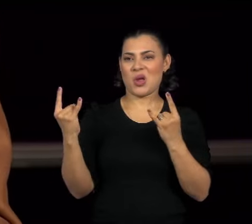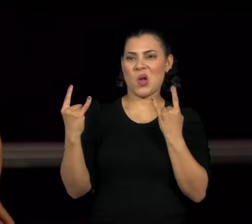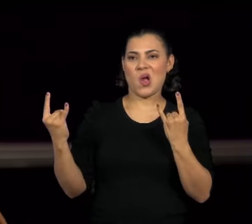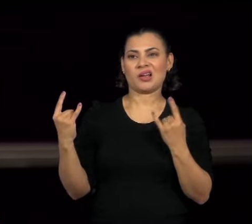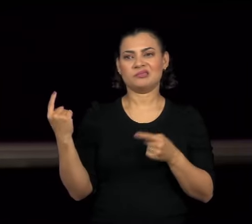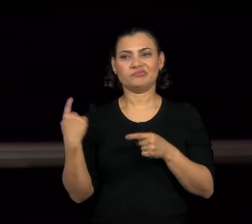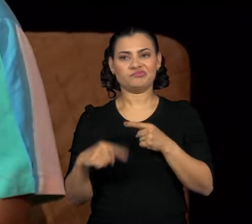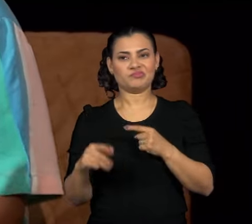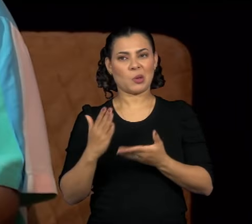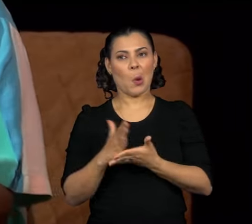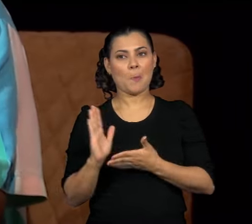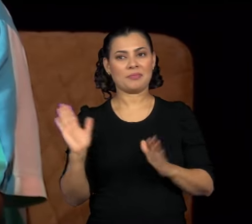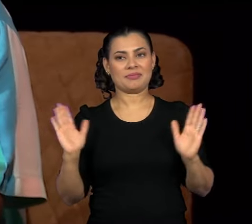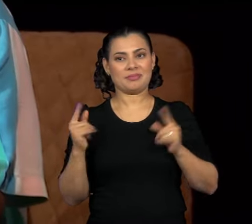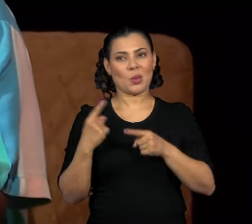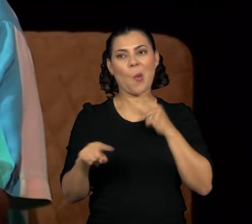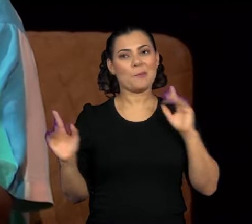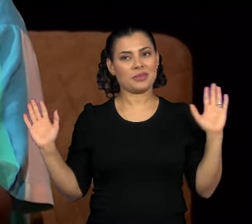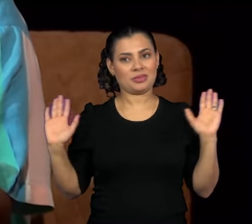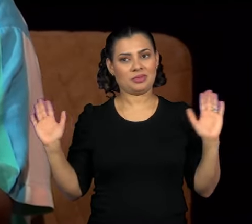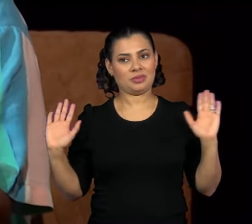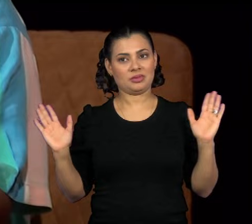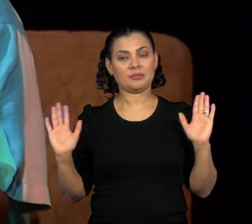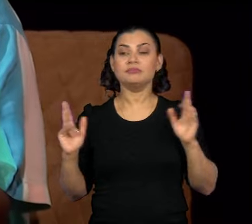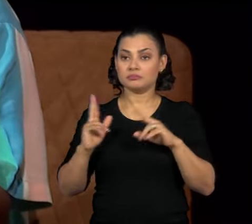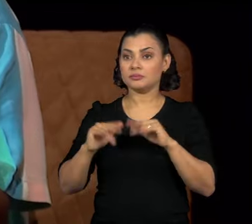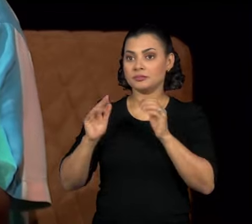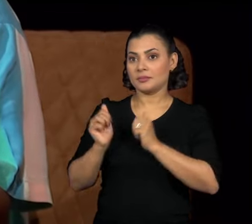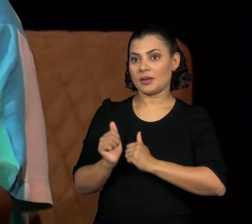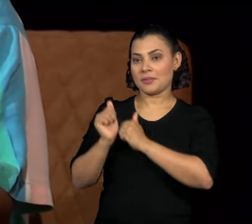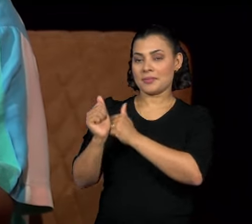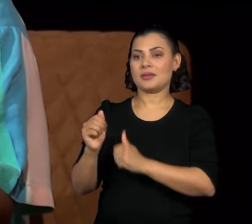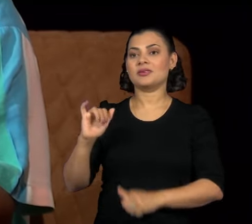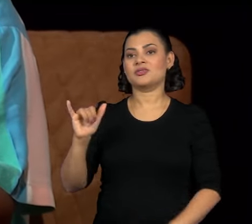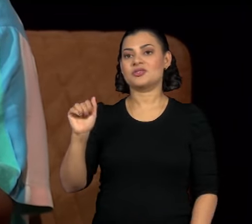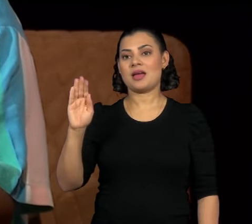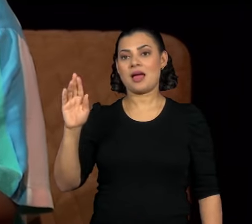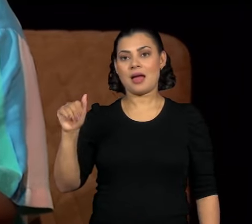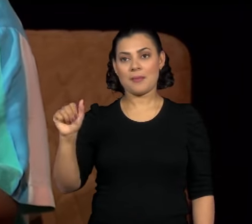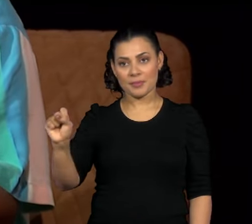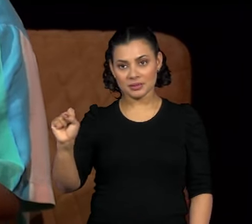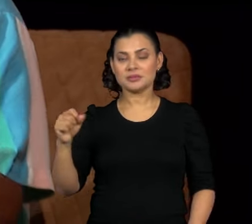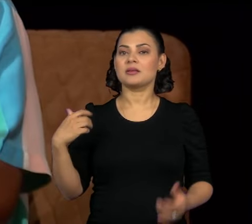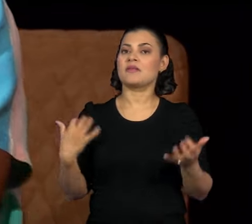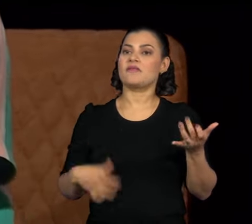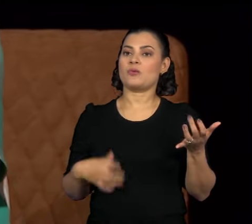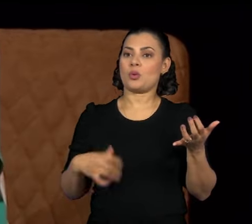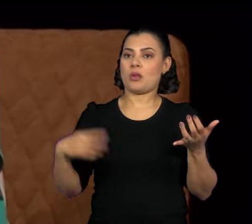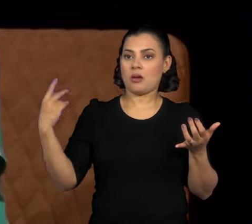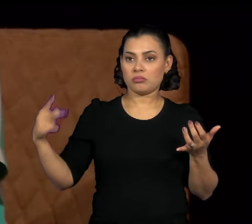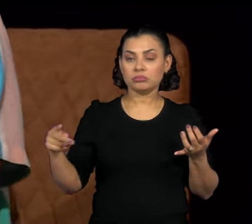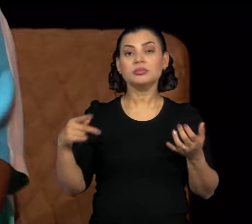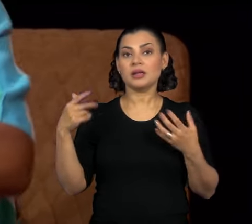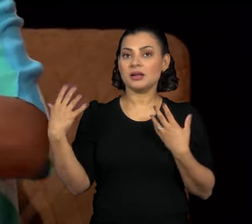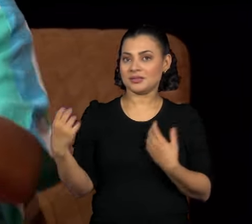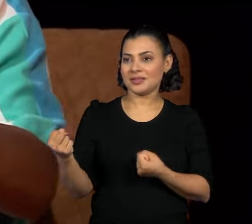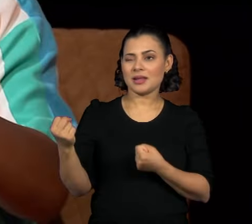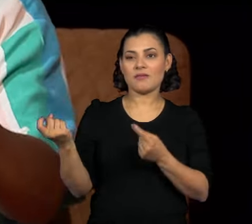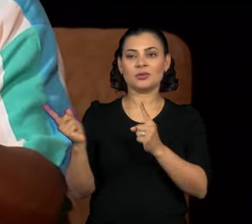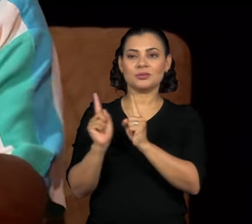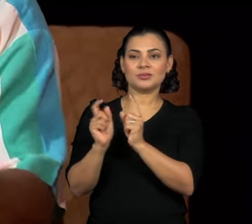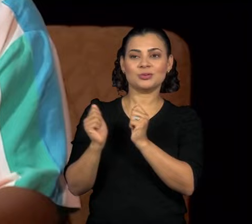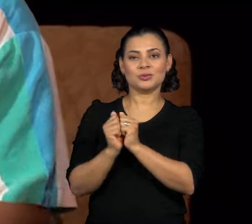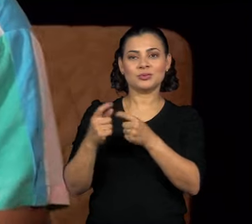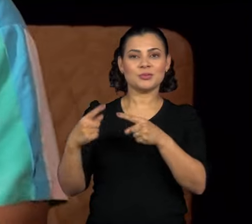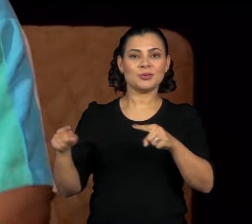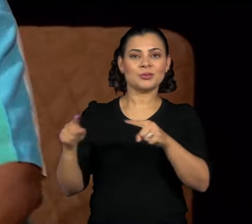a ver não. Né? Porque aí eu tocava, acompanhava Jarbas tocando viola ou violão com ele, e ele me deixava cantar uma, duas músicas que tinha